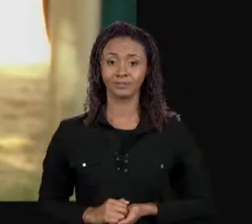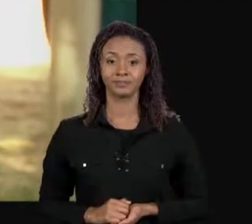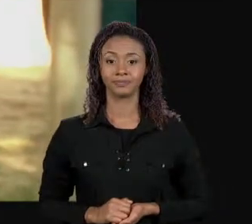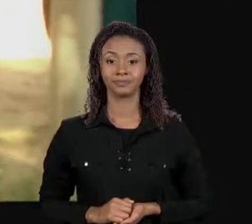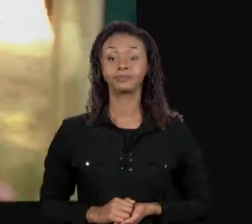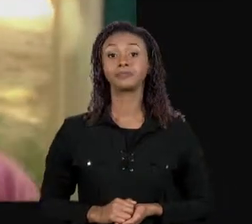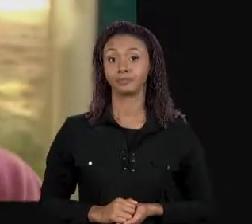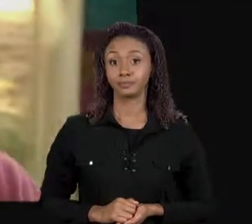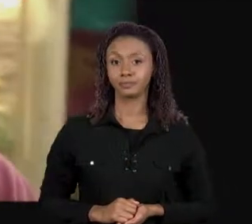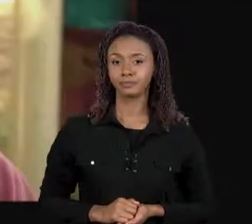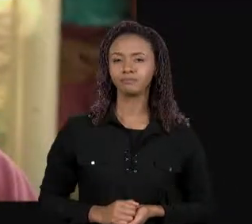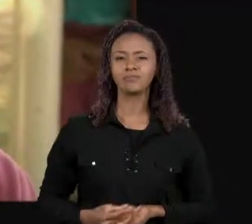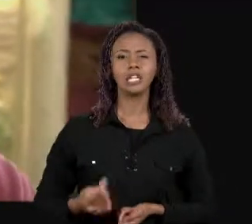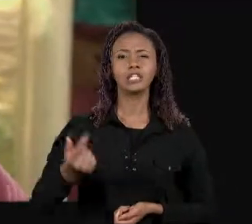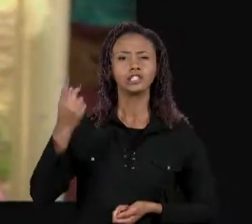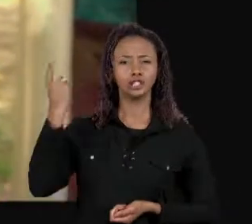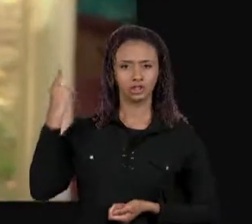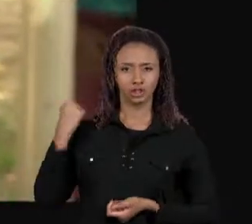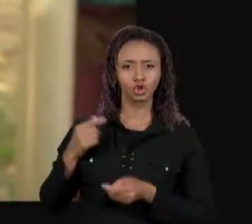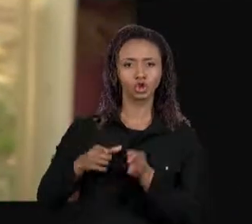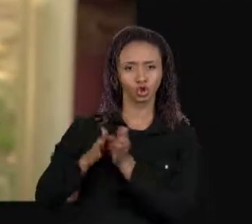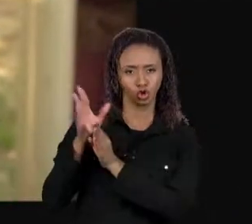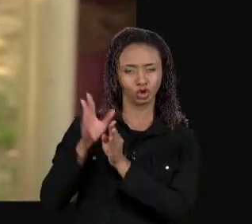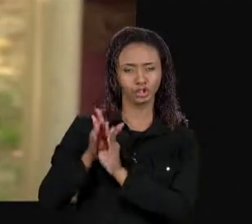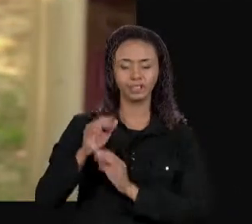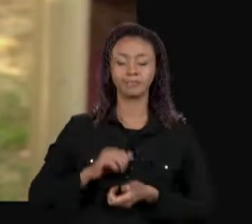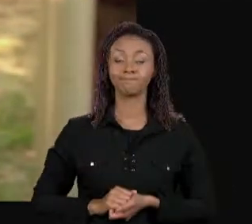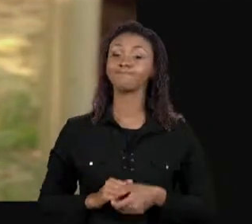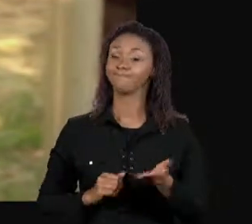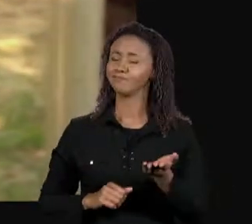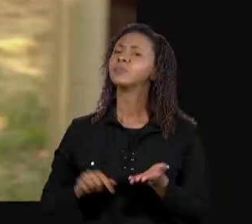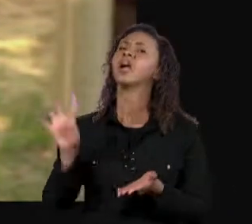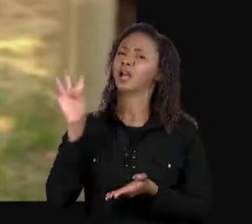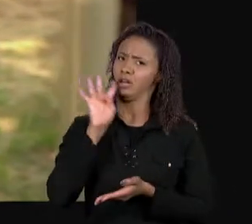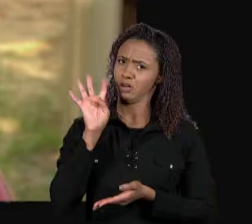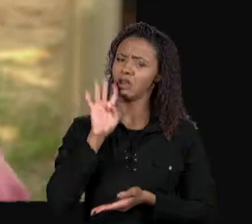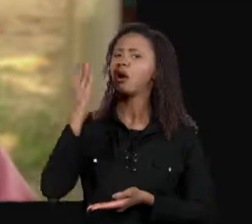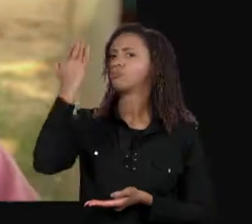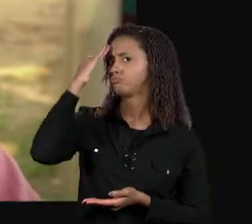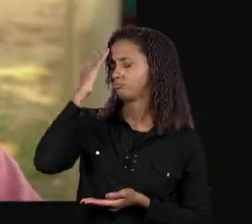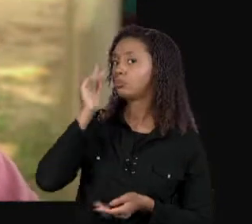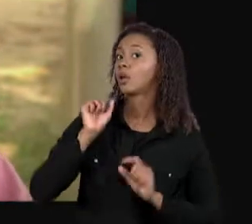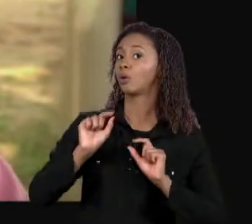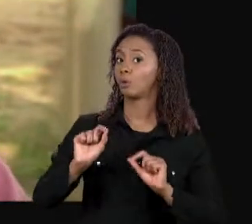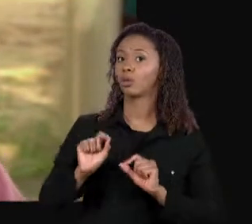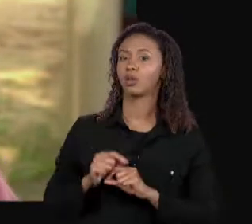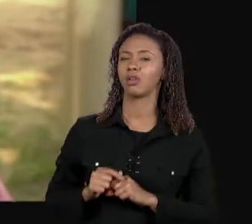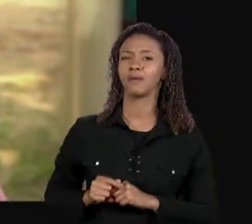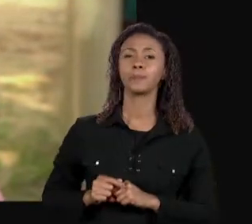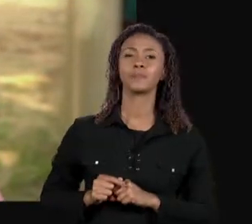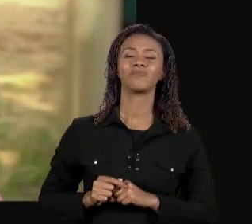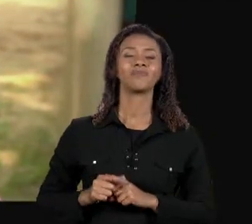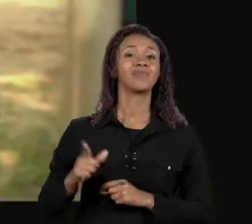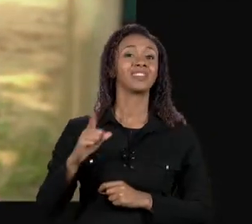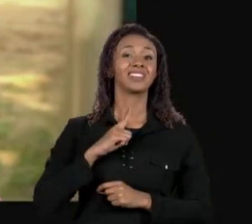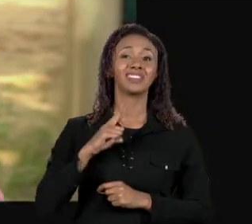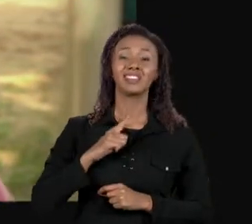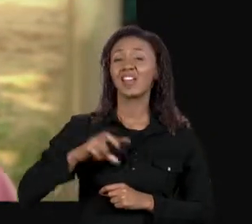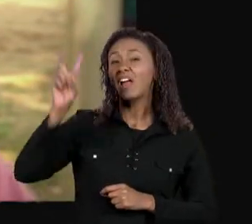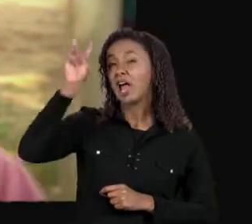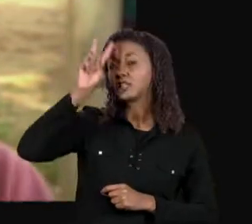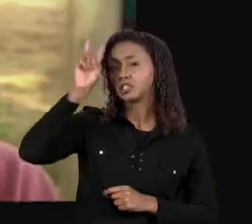As diretrizes anteriores. Acho que é muito legal a gente reconhecer, assim, uma contribuição fundamental histórica